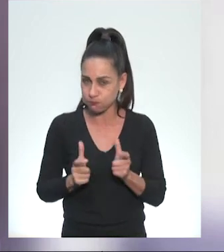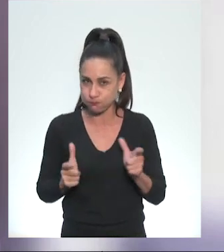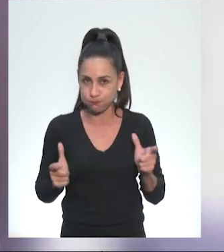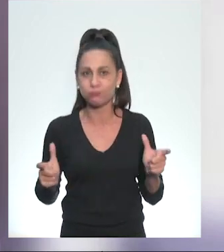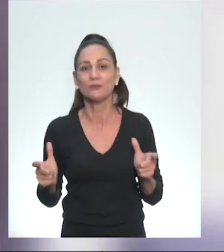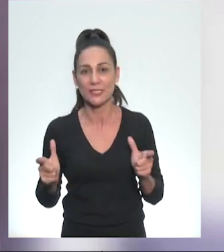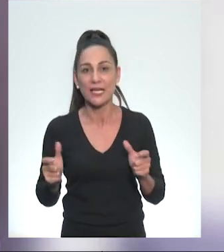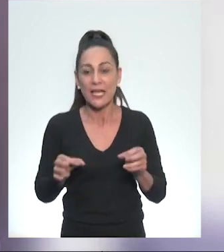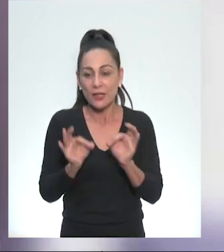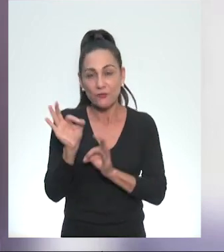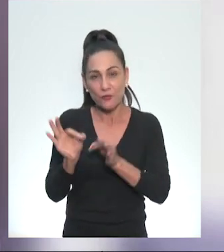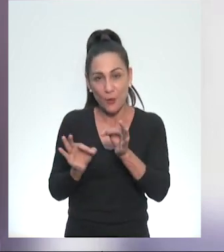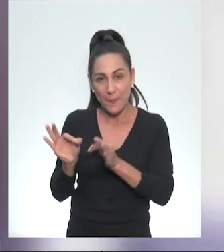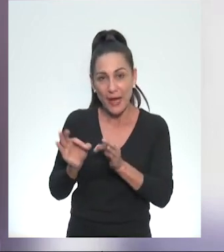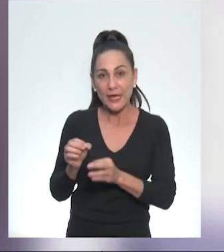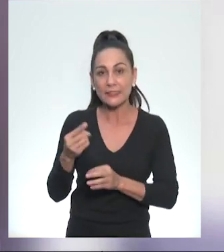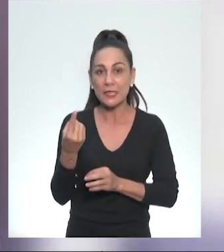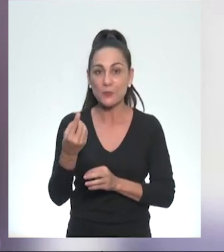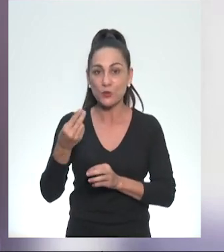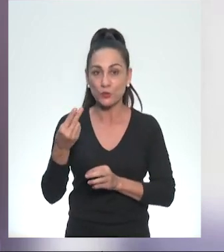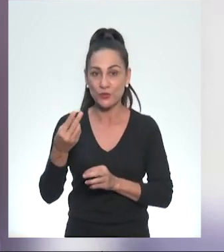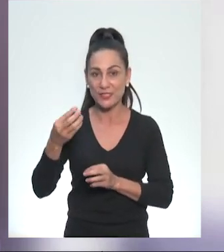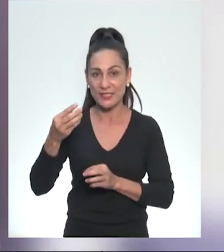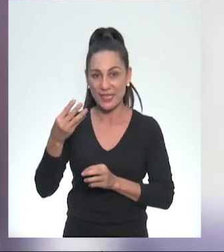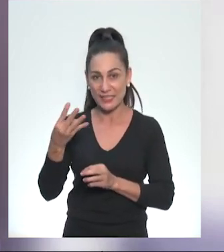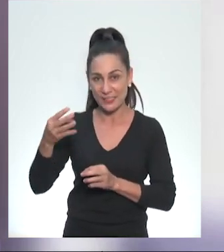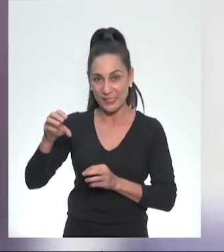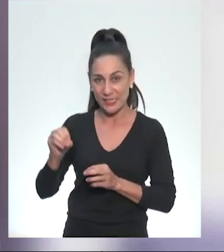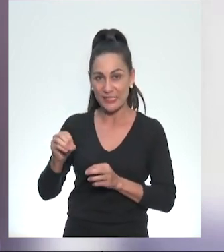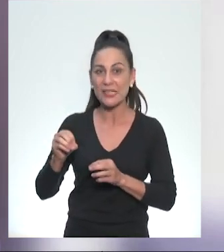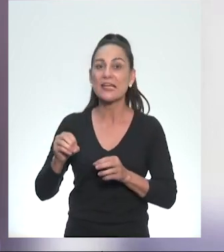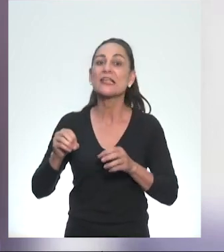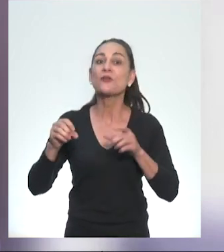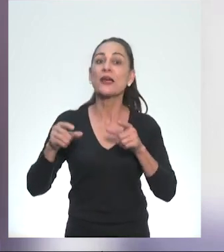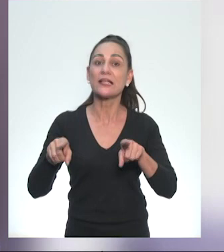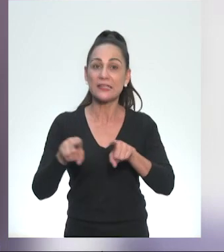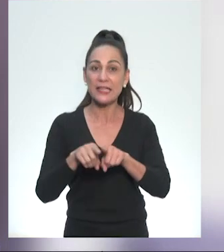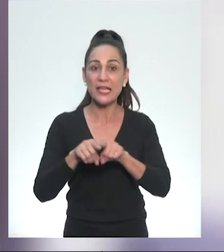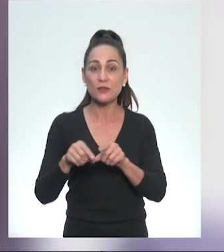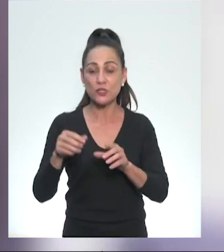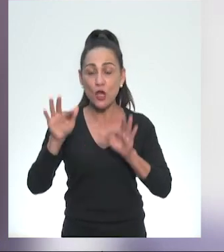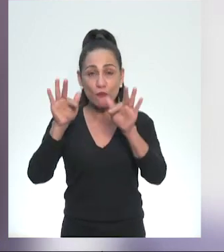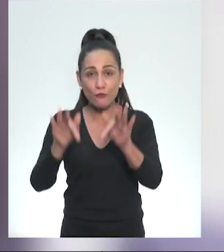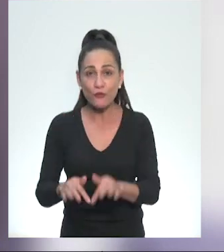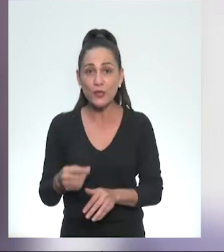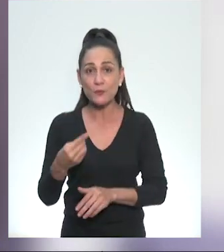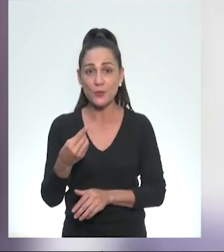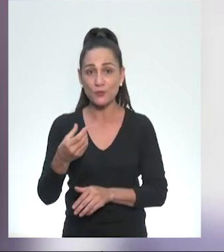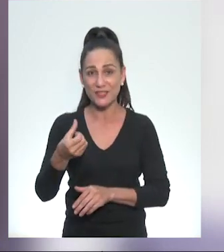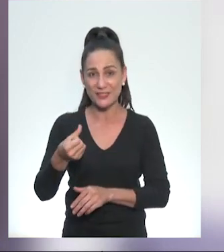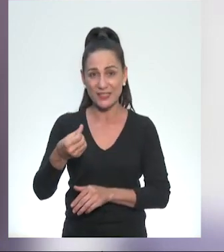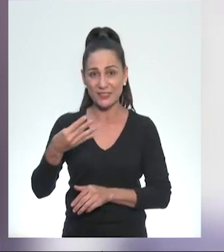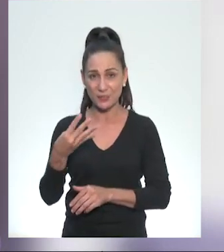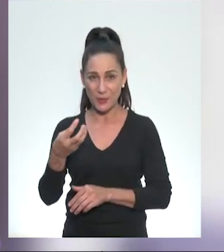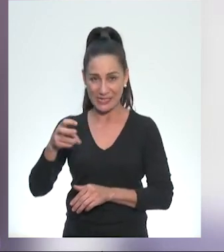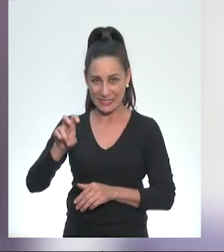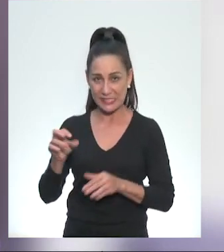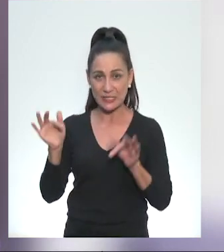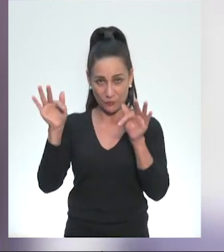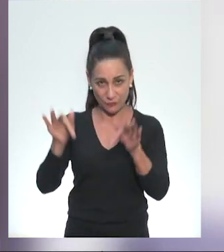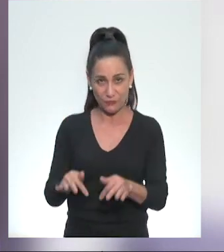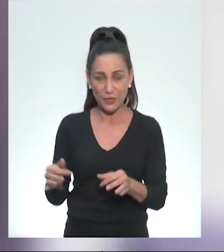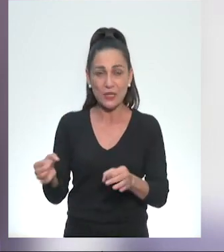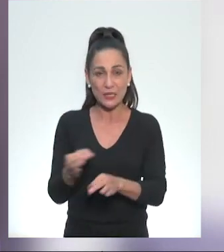Ele é formado em 1240 por Sudjata Keita e tem o seu fim em 1645. Sua